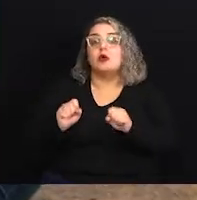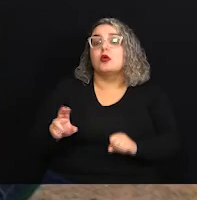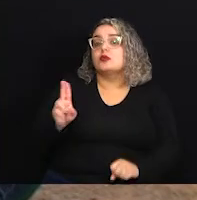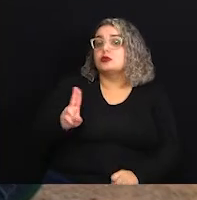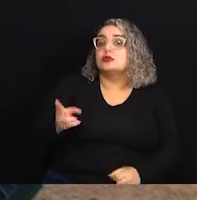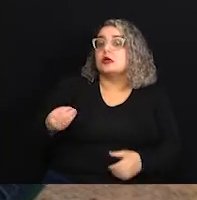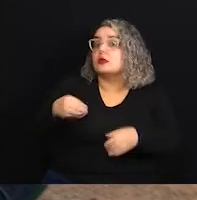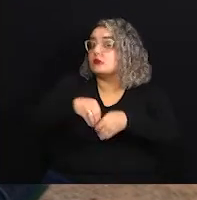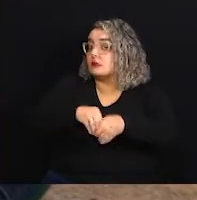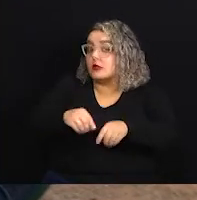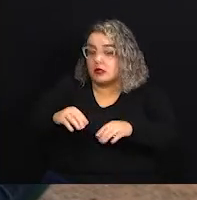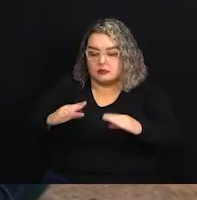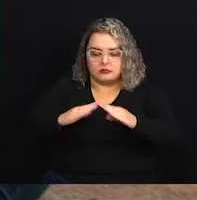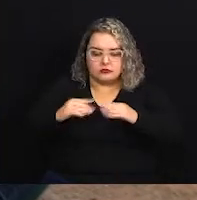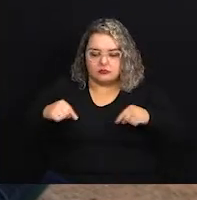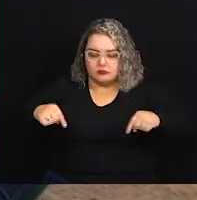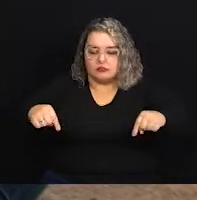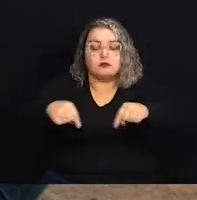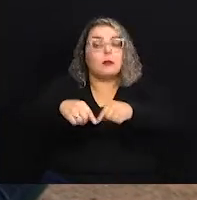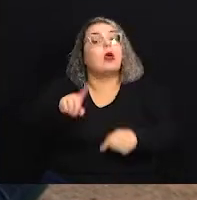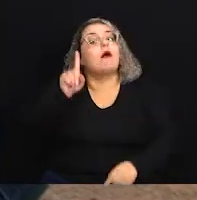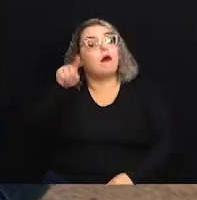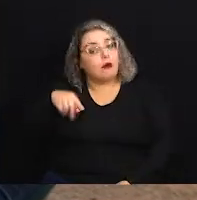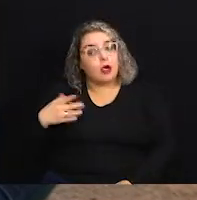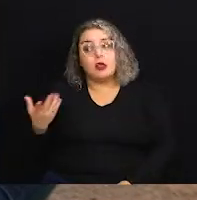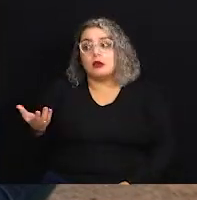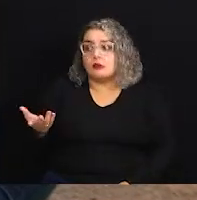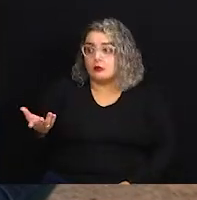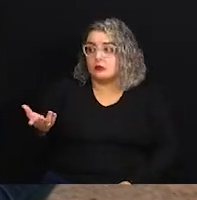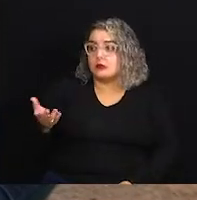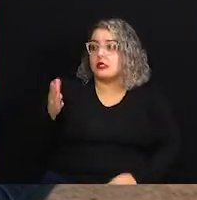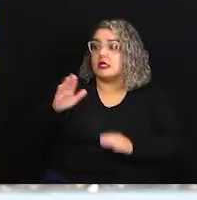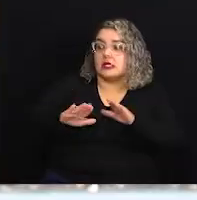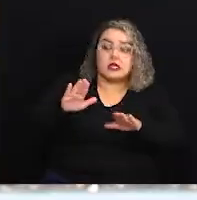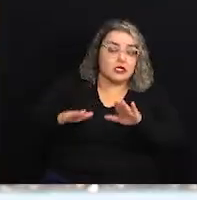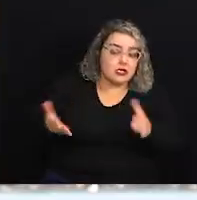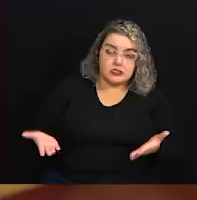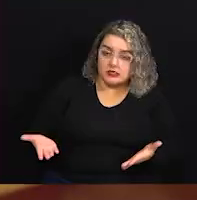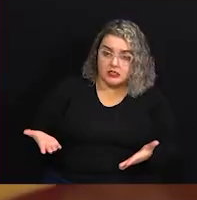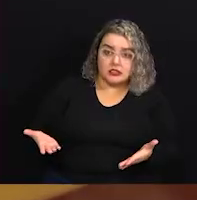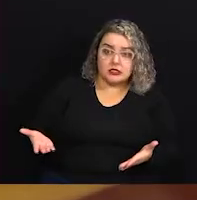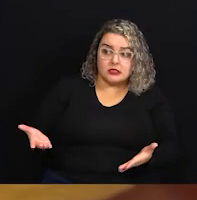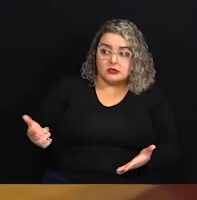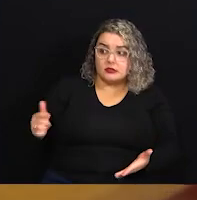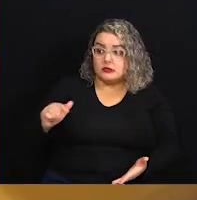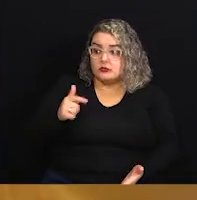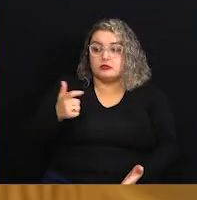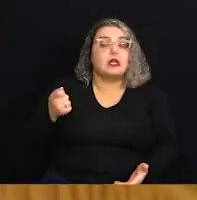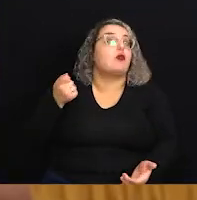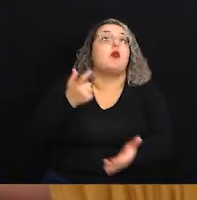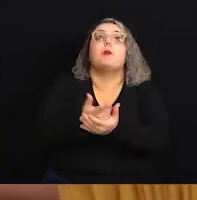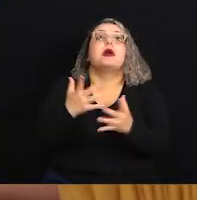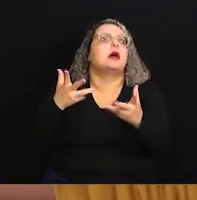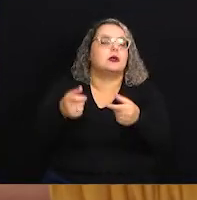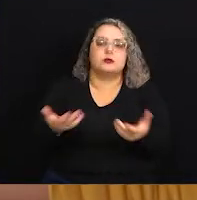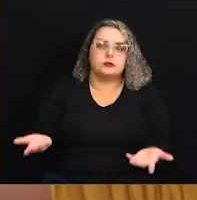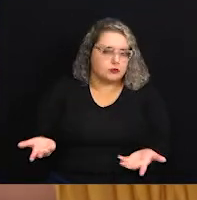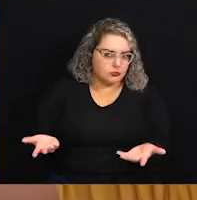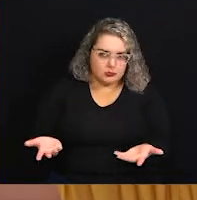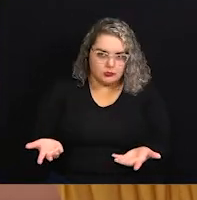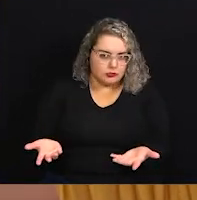fora aquilo que poderia estar usando ali no seu quintal. Exato. E muitas vezes você não tem que comprar